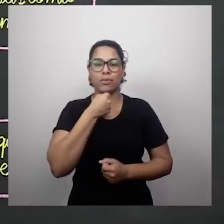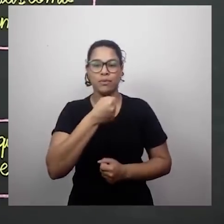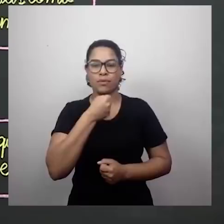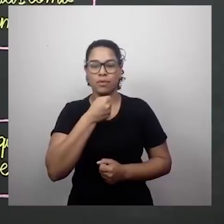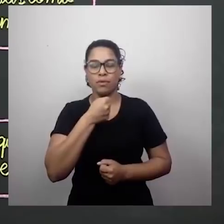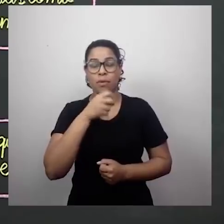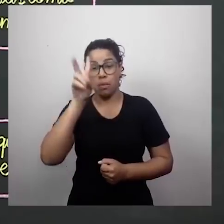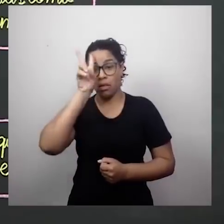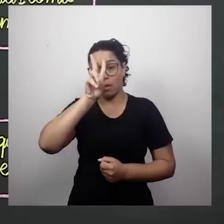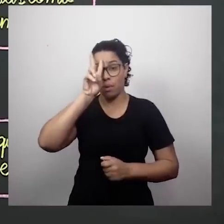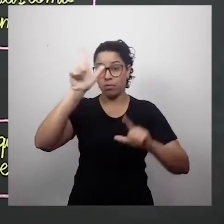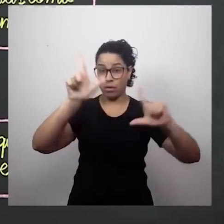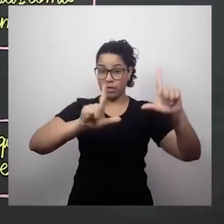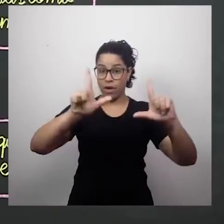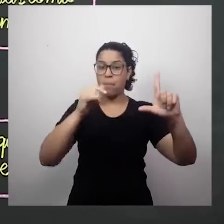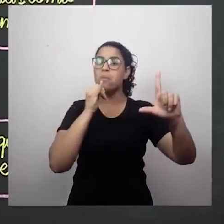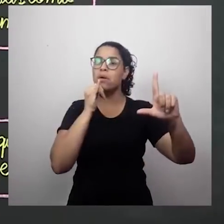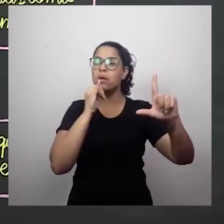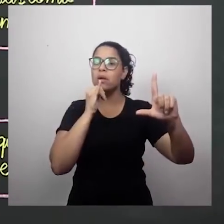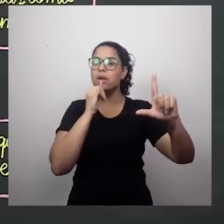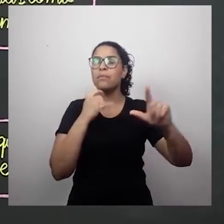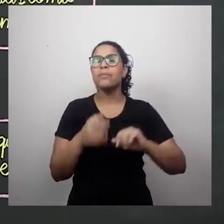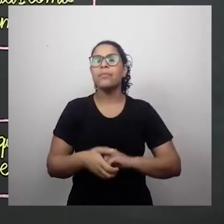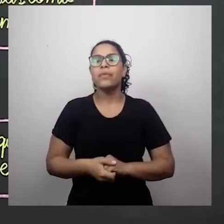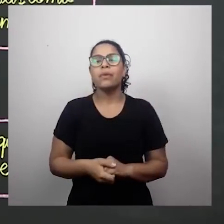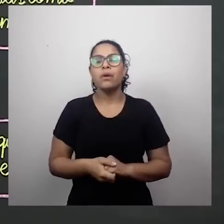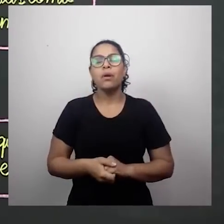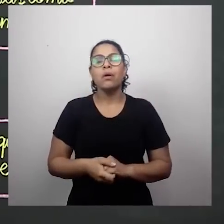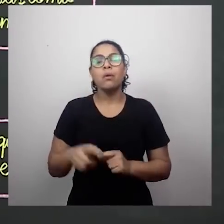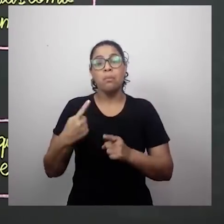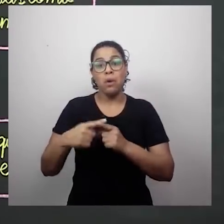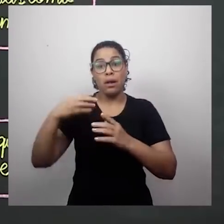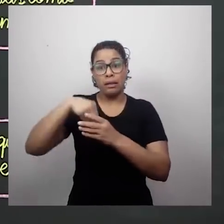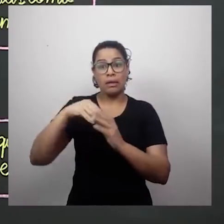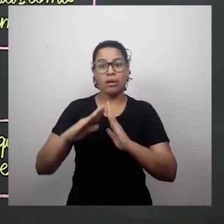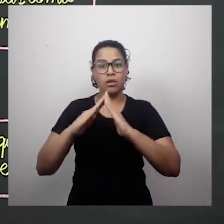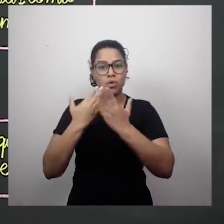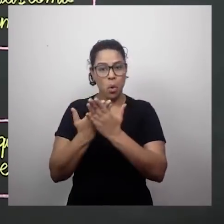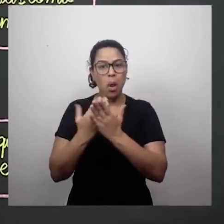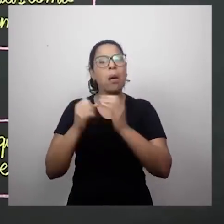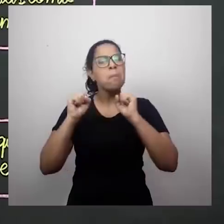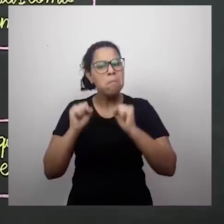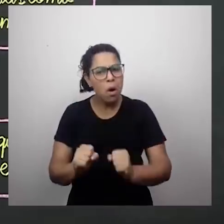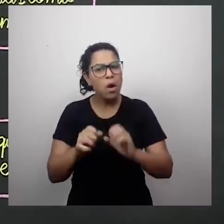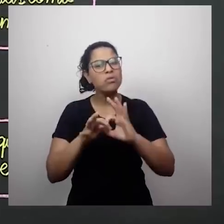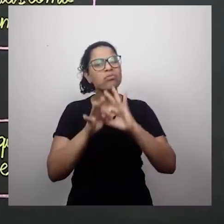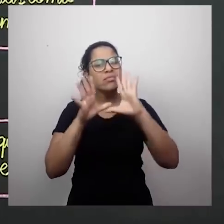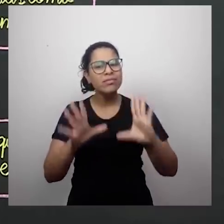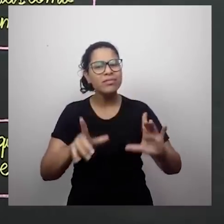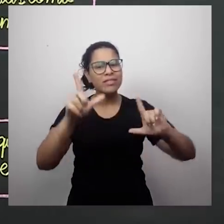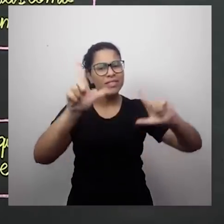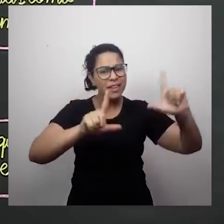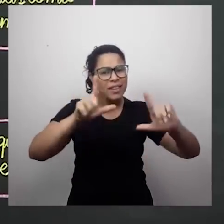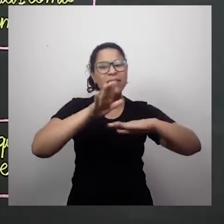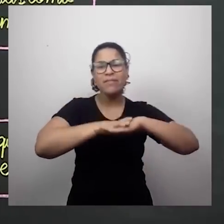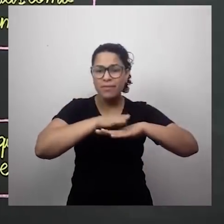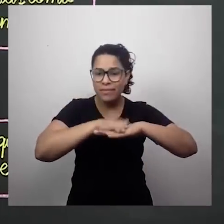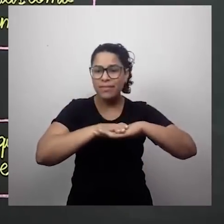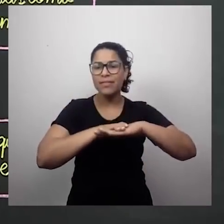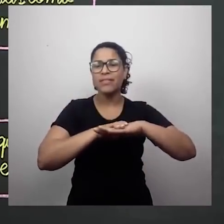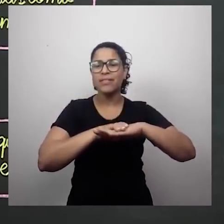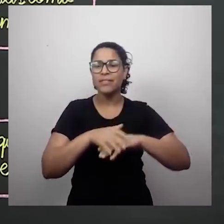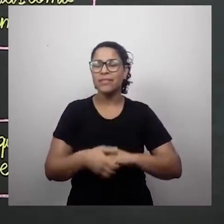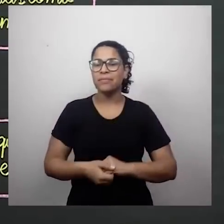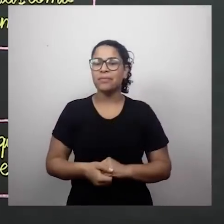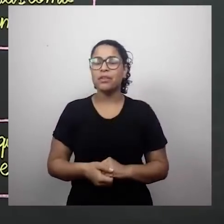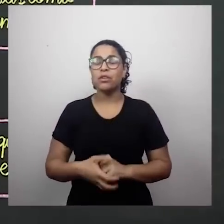reportagem, lembrando também da TV, porque na sua escola você pode produzir também um vídeo, uma reportagem televisiva, são gêneros, a reportagem, a